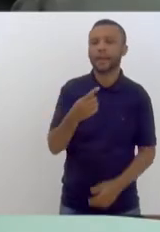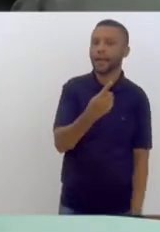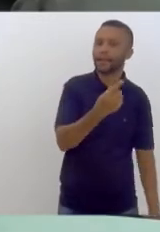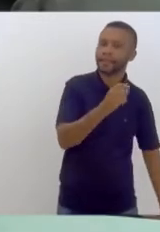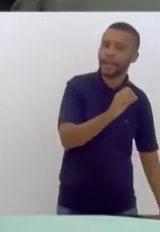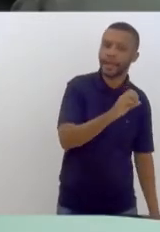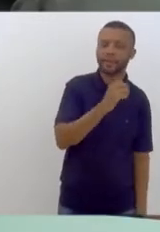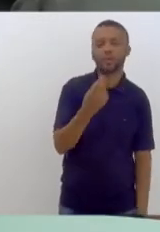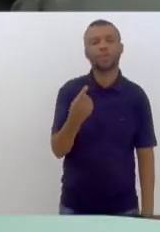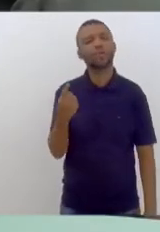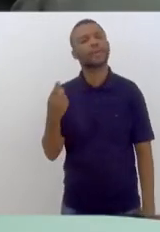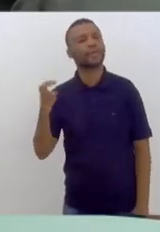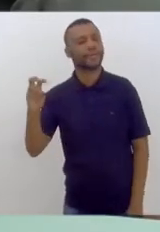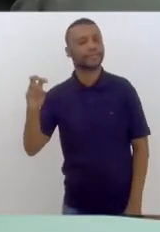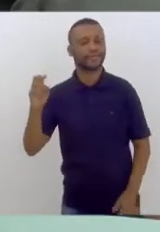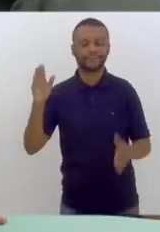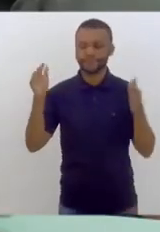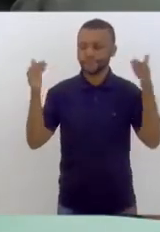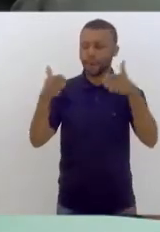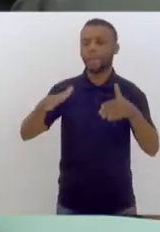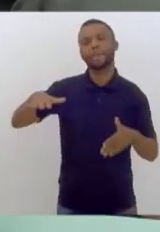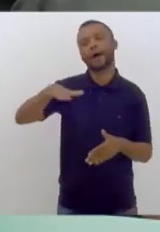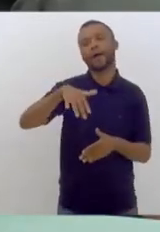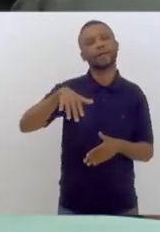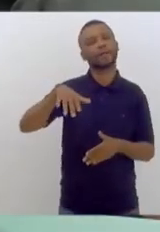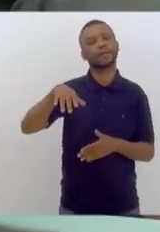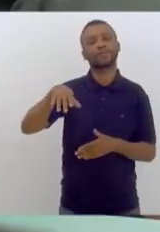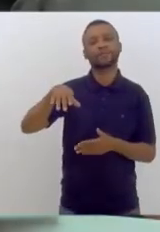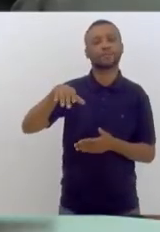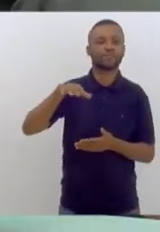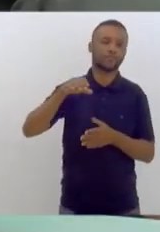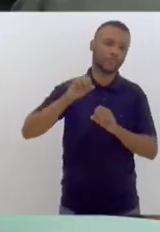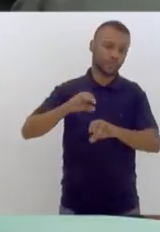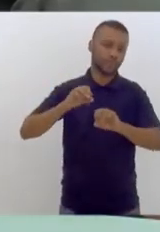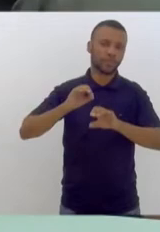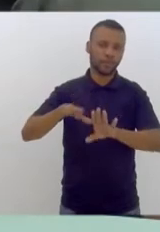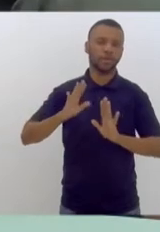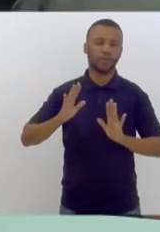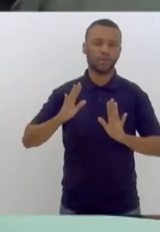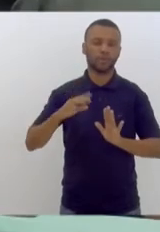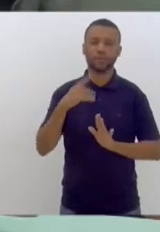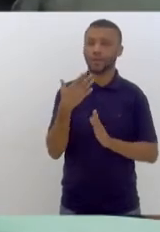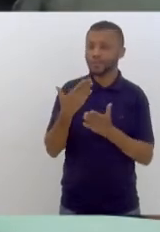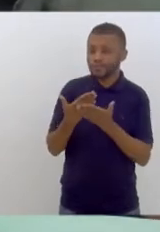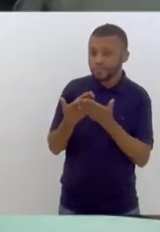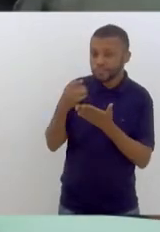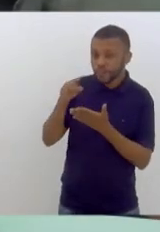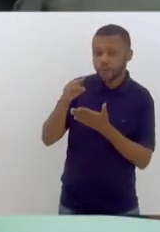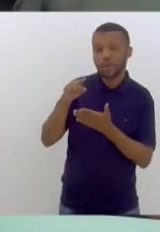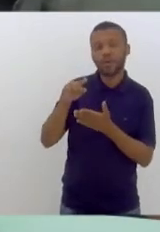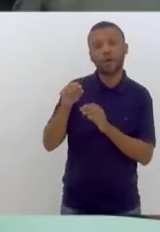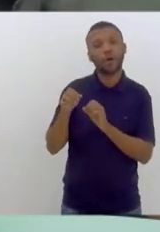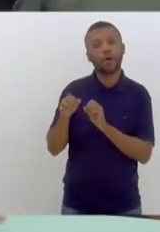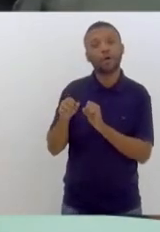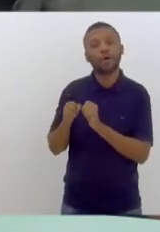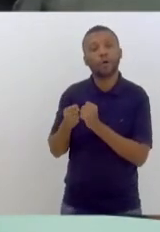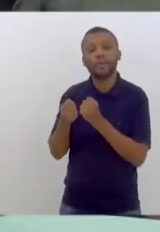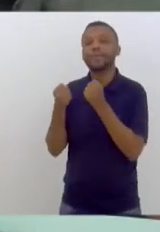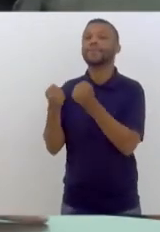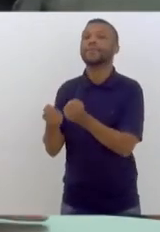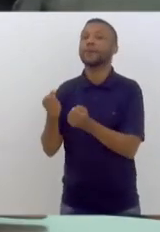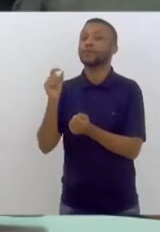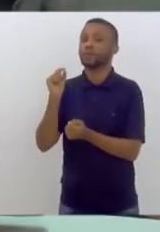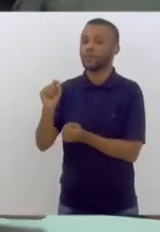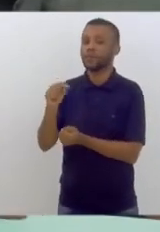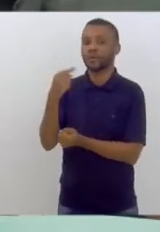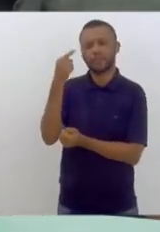para a educação. A gente fez um estudo considerando 10, que foi o que foi apresentado na lei. Eu advogo, deputado, que a gente pode